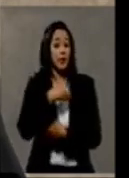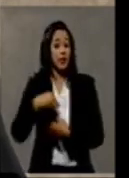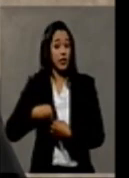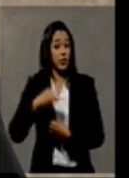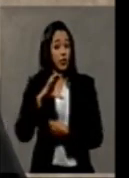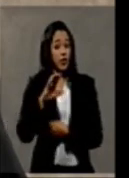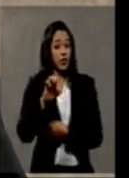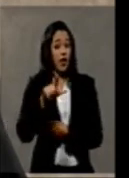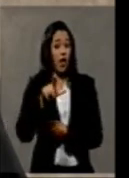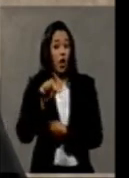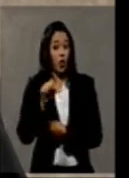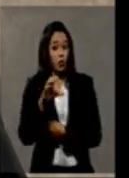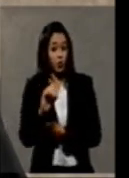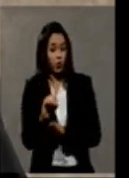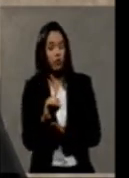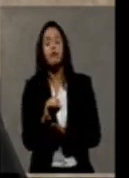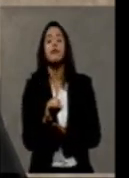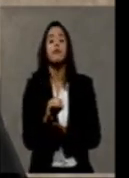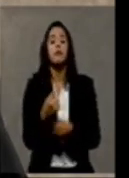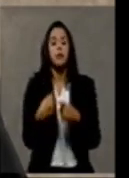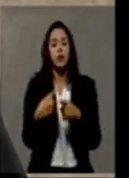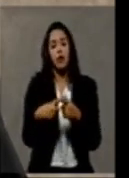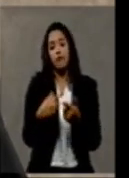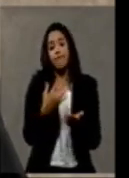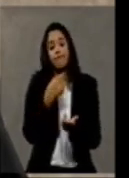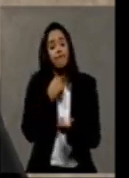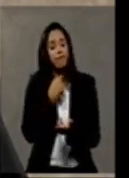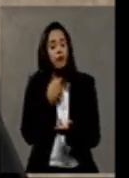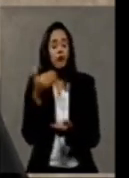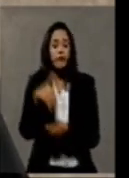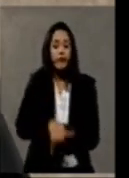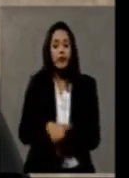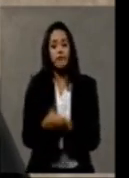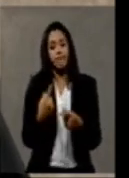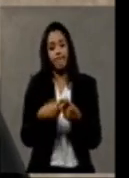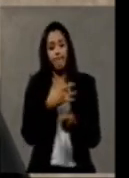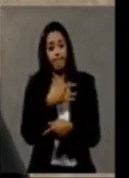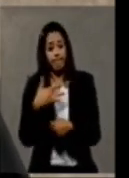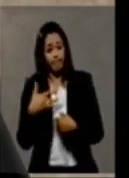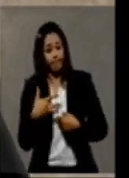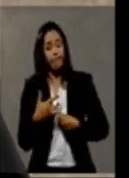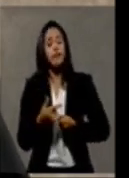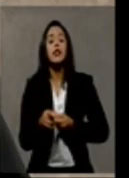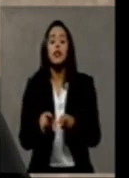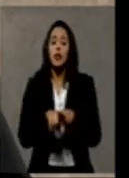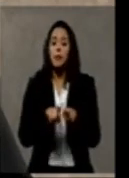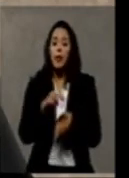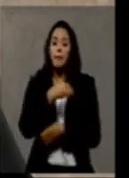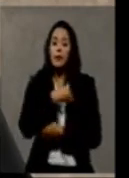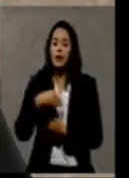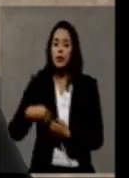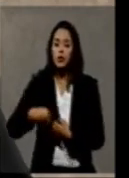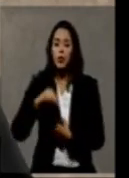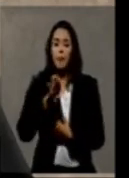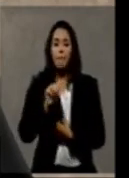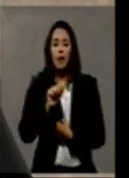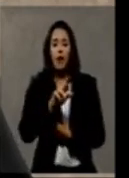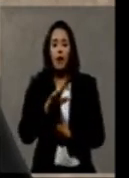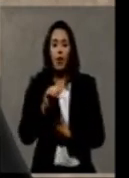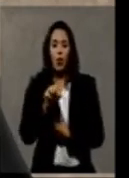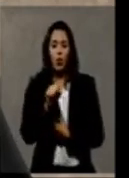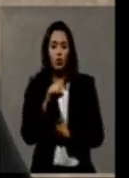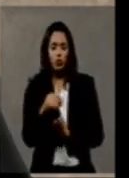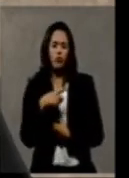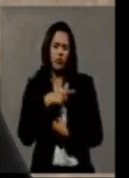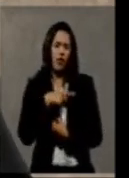mello por razões de saúde não pôde estar presente e o ministro luís roberto barroso que também